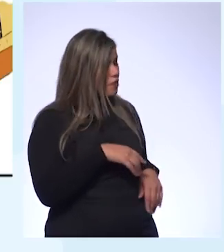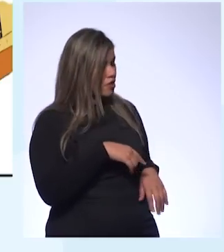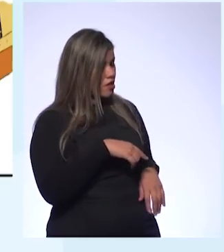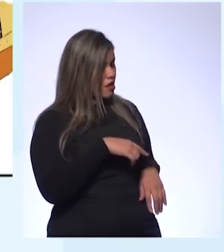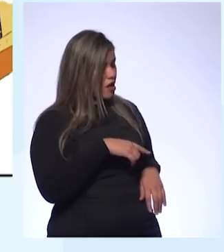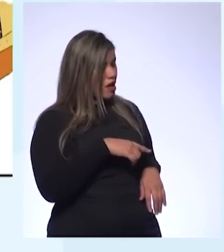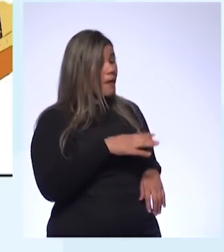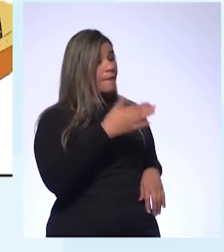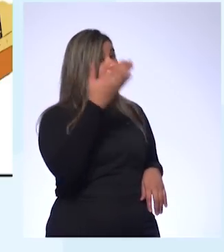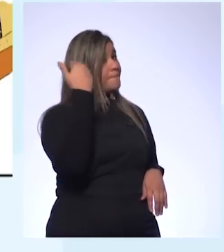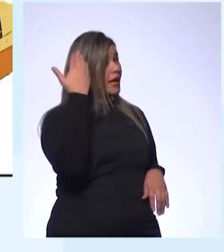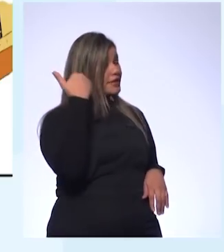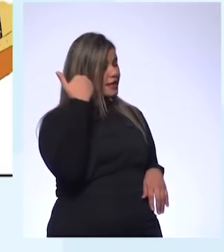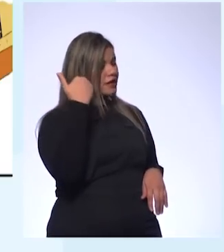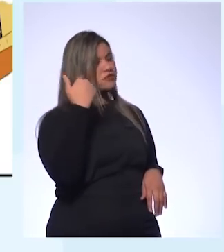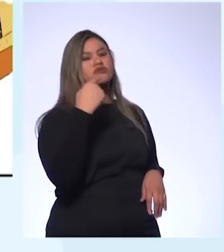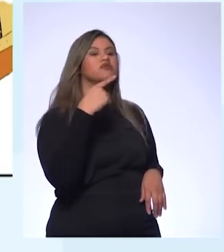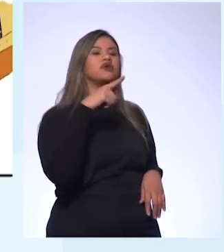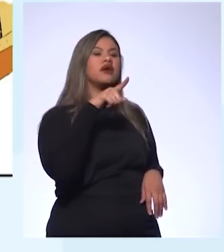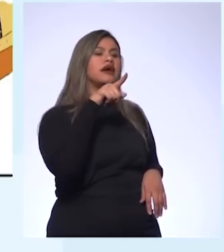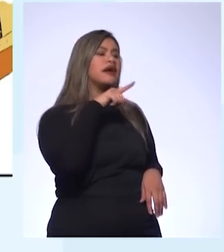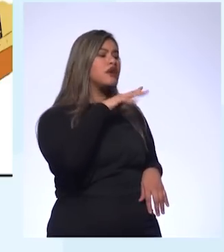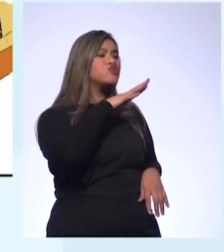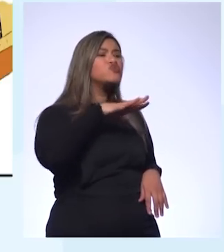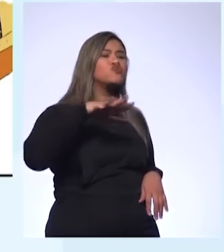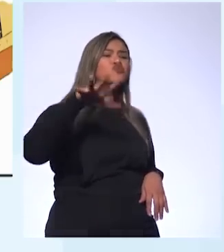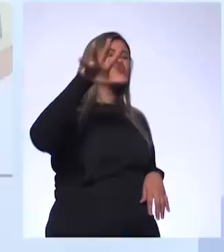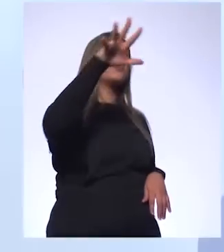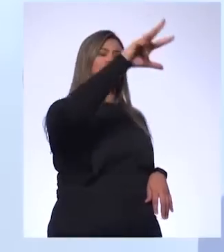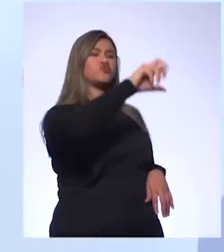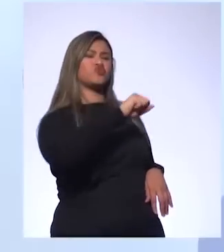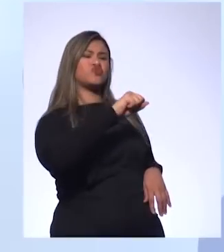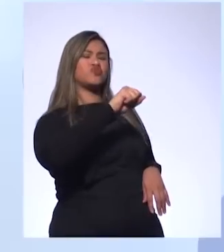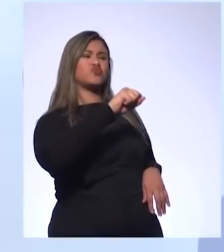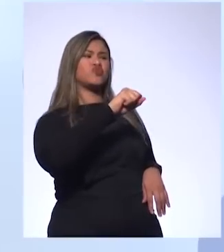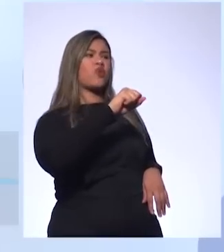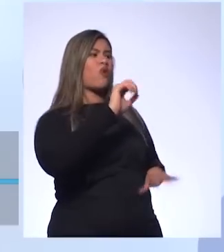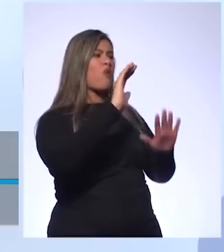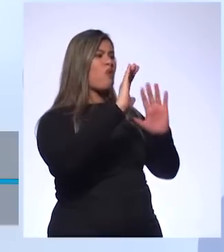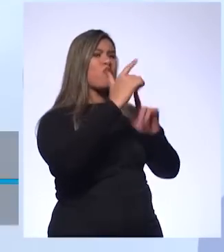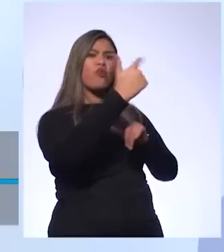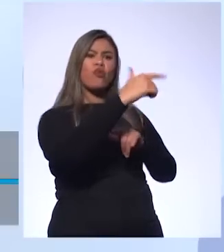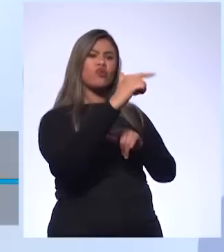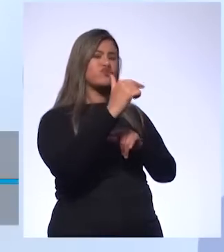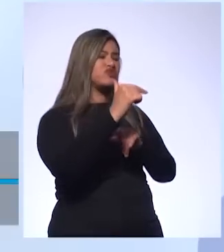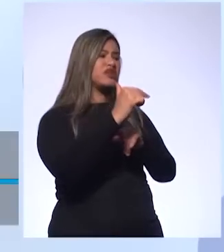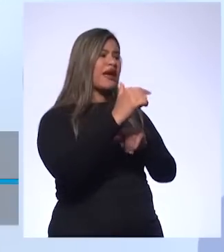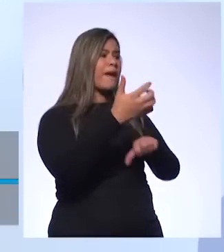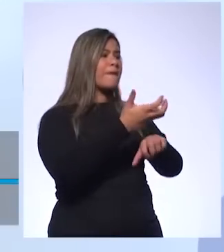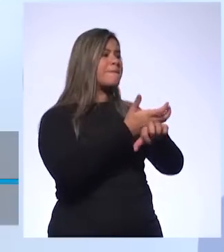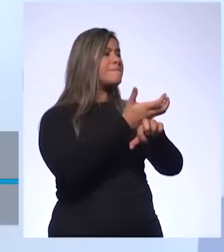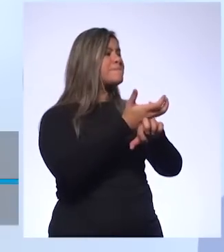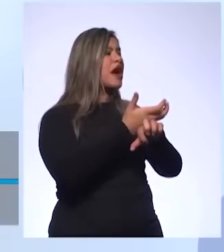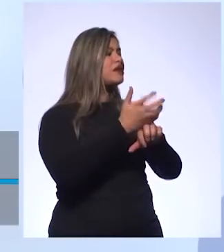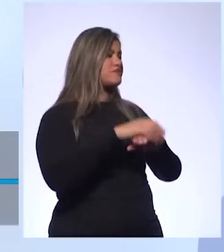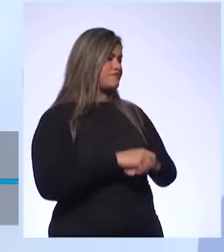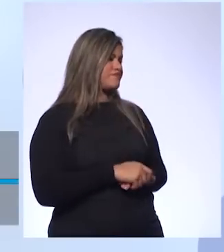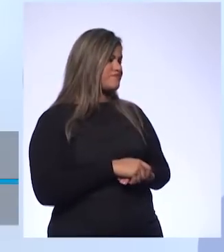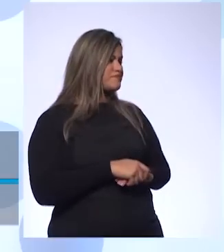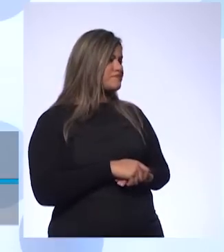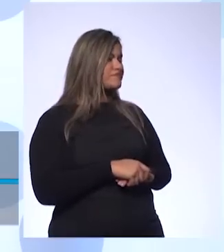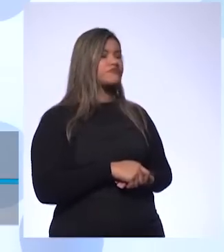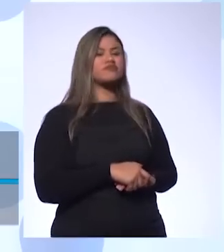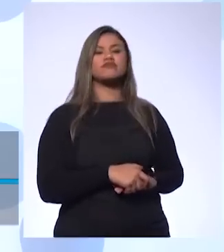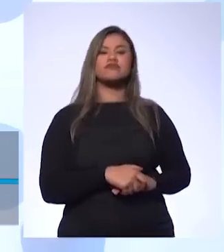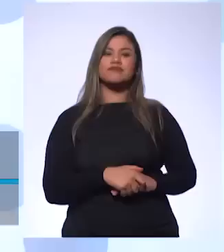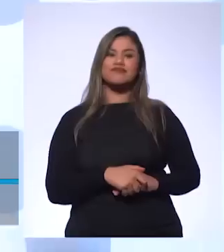minha época, tudo isso era mato. Imagina na época do pai dele, Bagrini, o que o pai dele fazia naquele espaço?